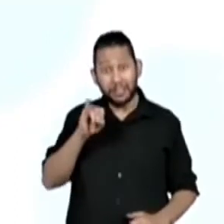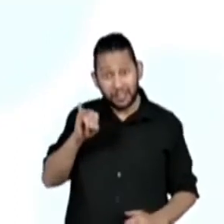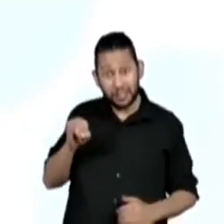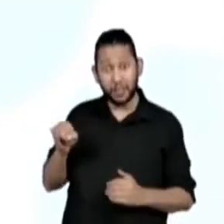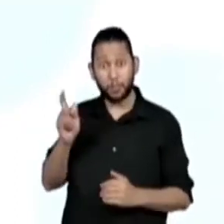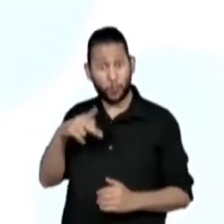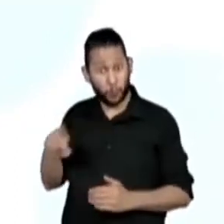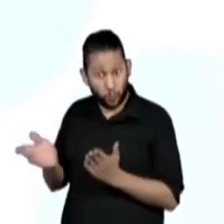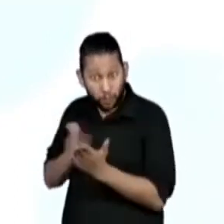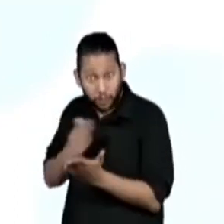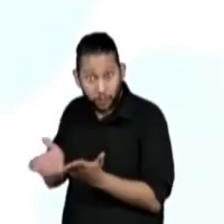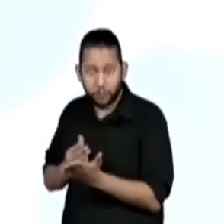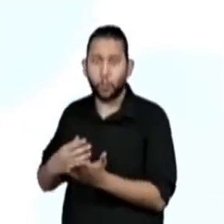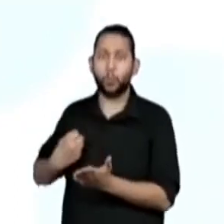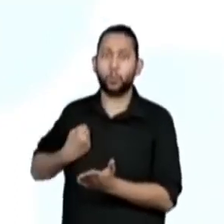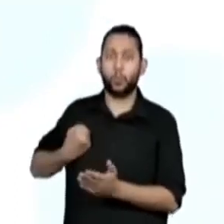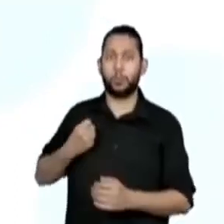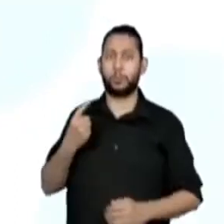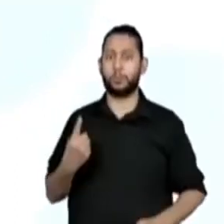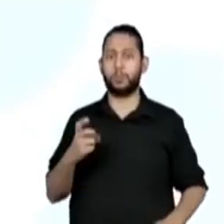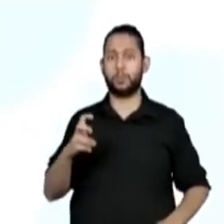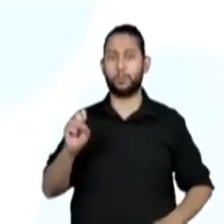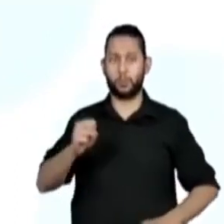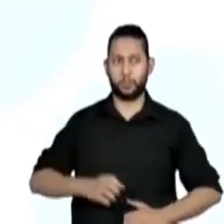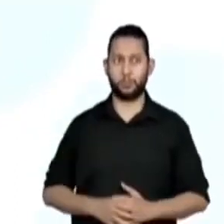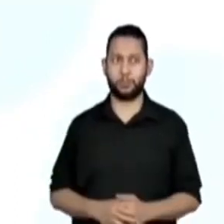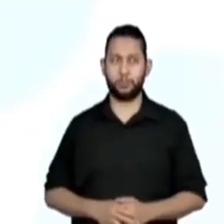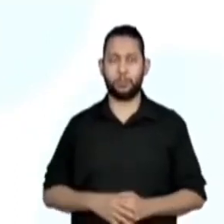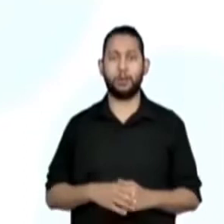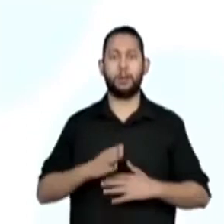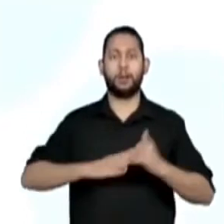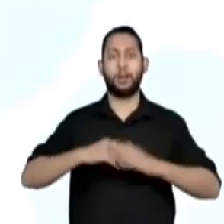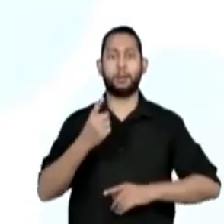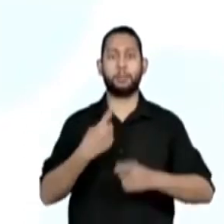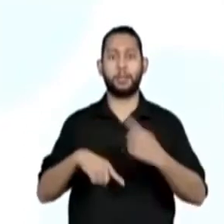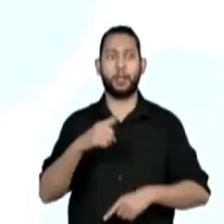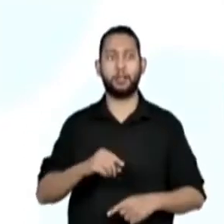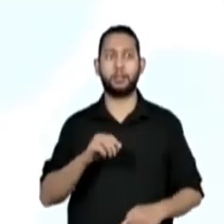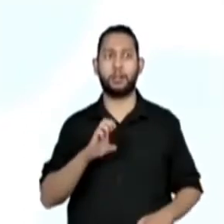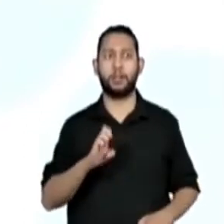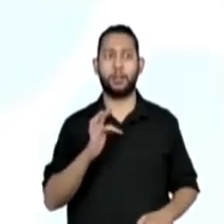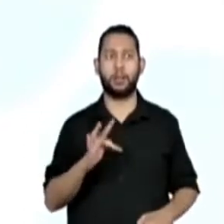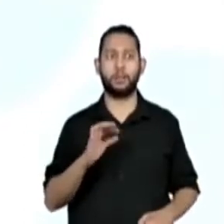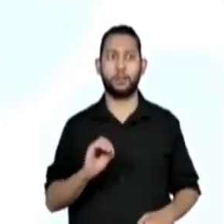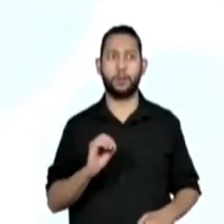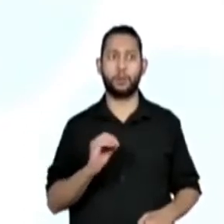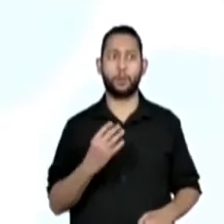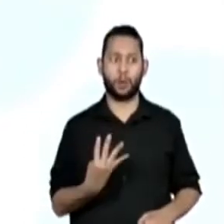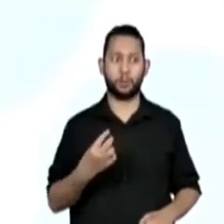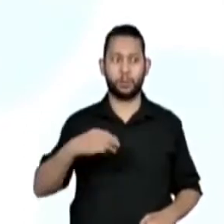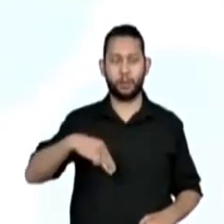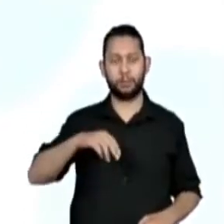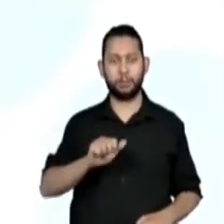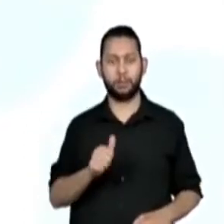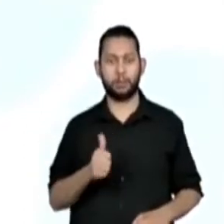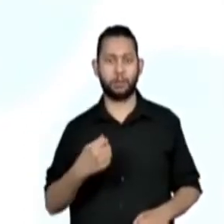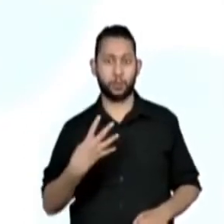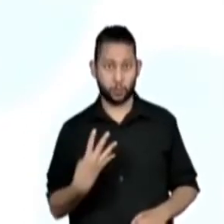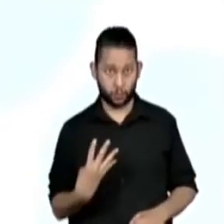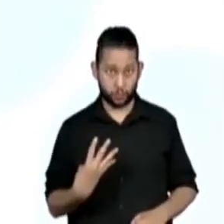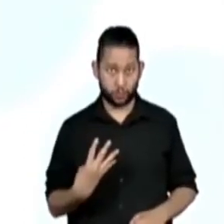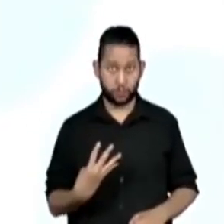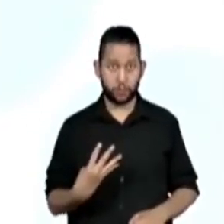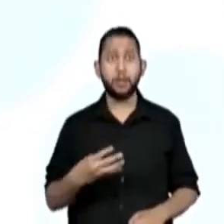158 habilidade é f04 ma14 reconhecer e mostrar